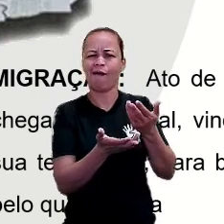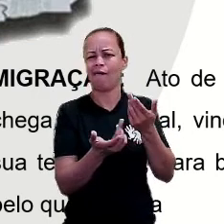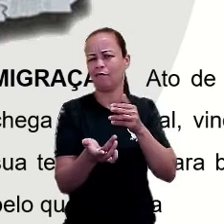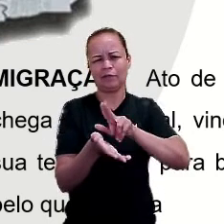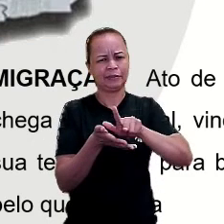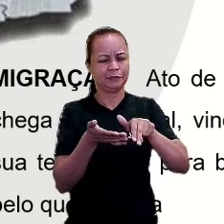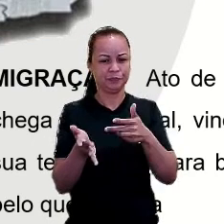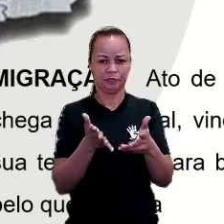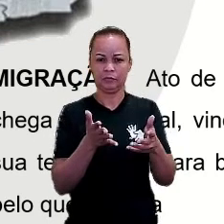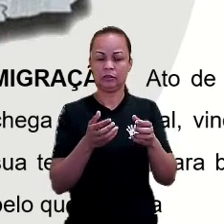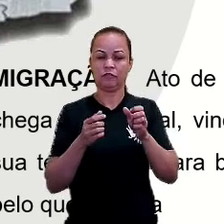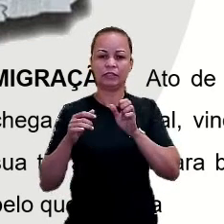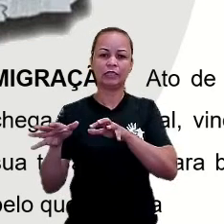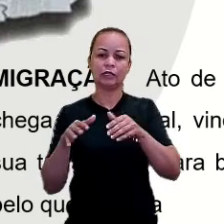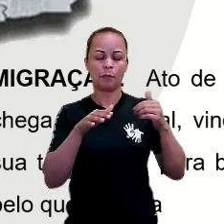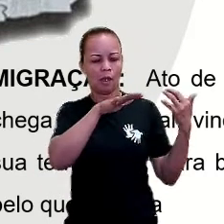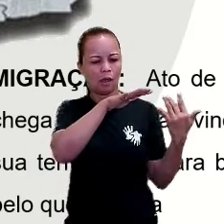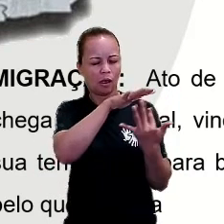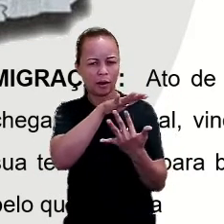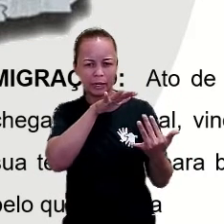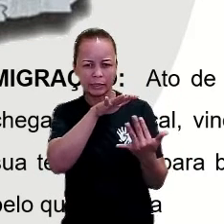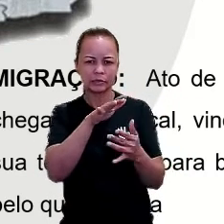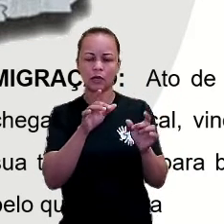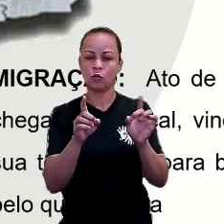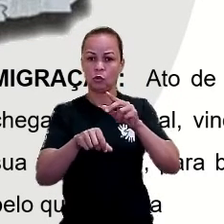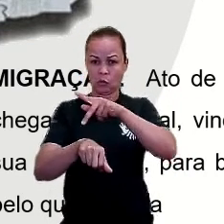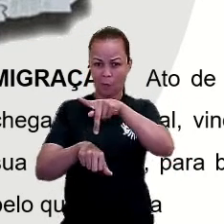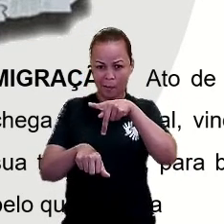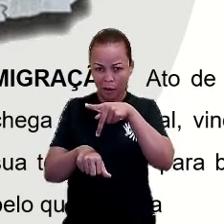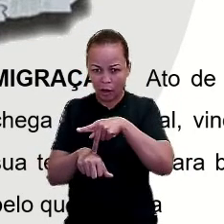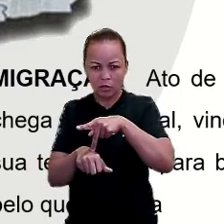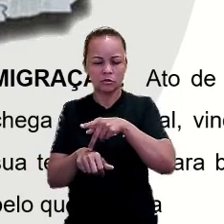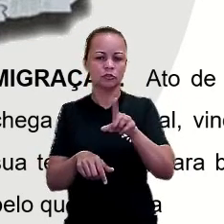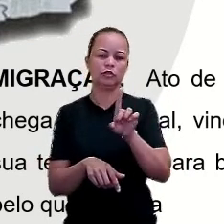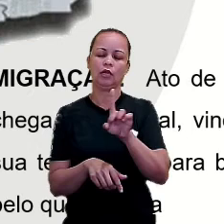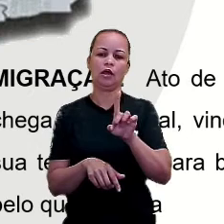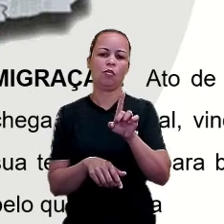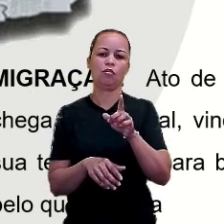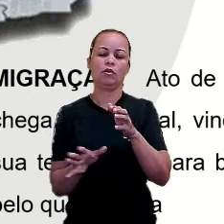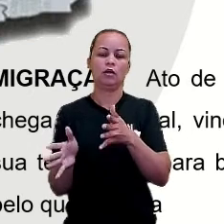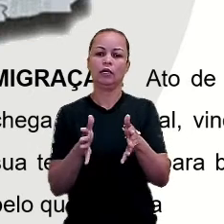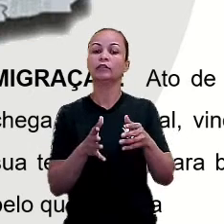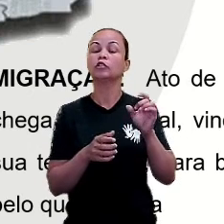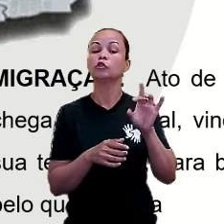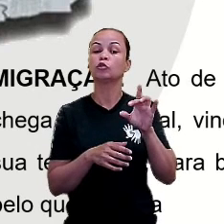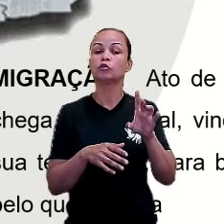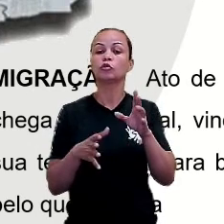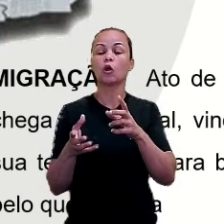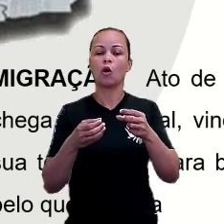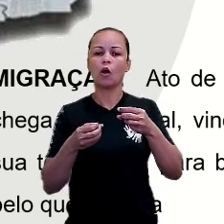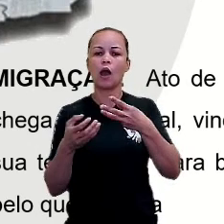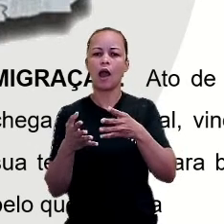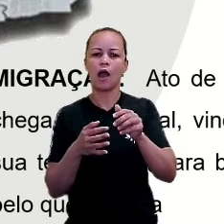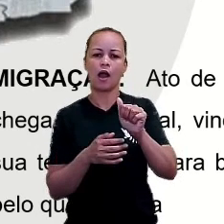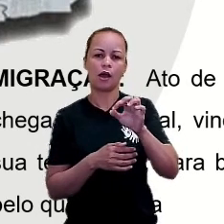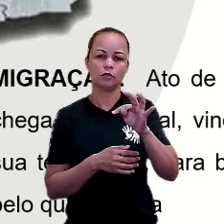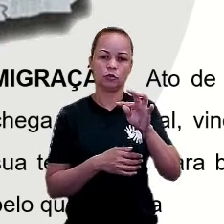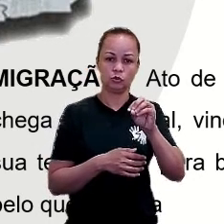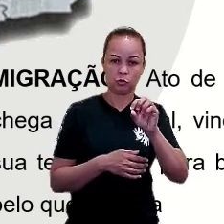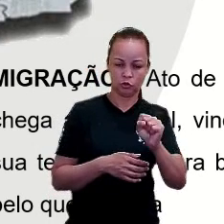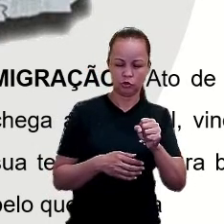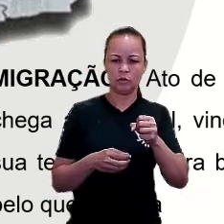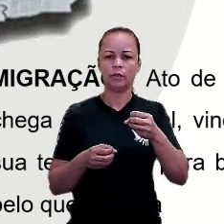fazendo imigração? Não, porque não estamos saindo do nosso país para ir para outro país. Não, fazemos atos migratórios.